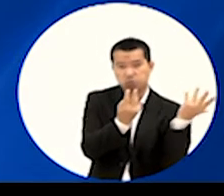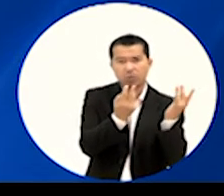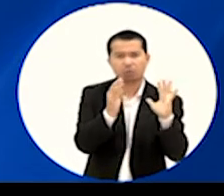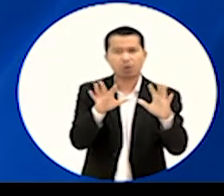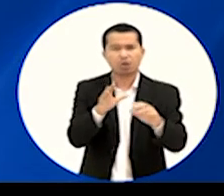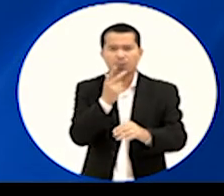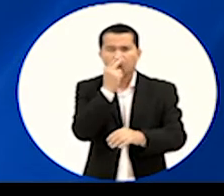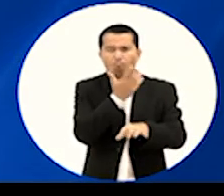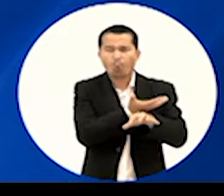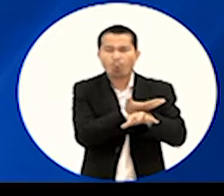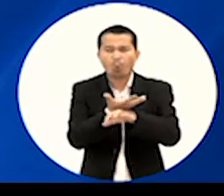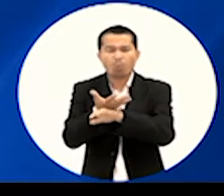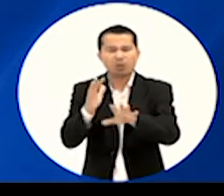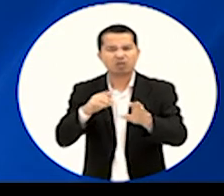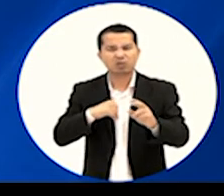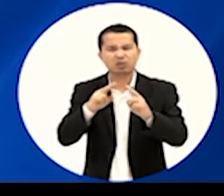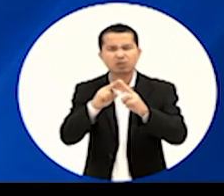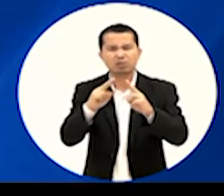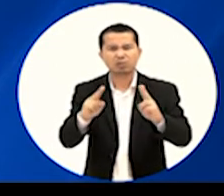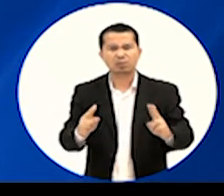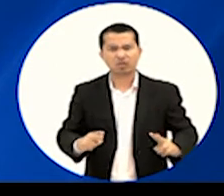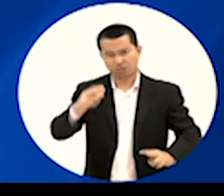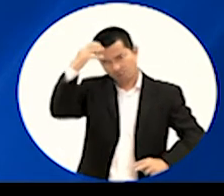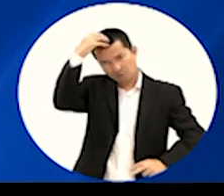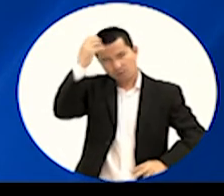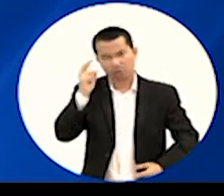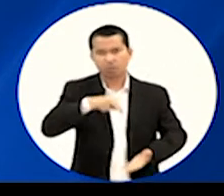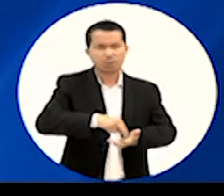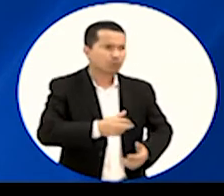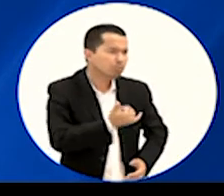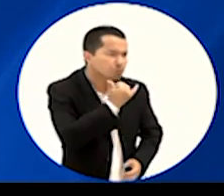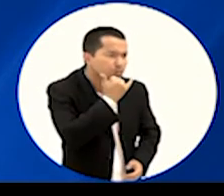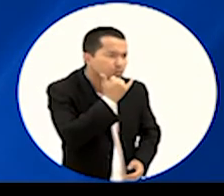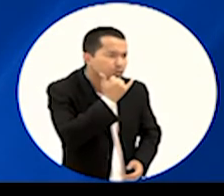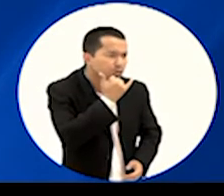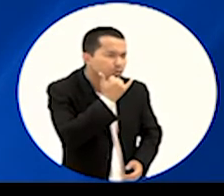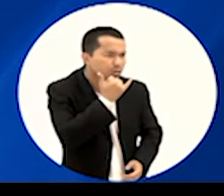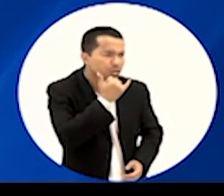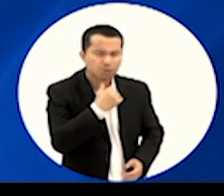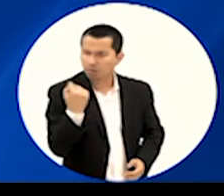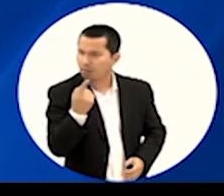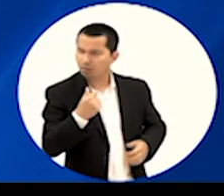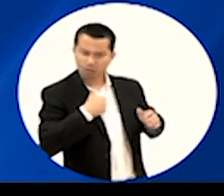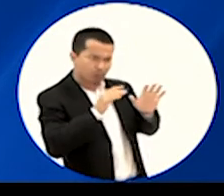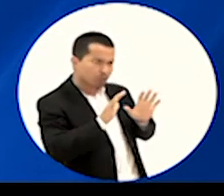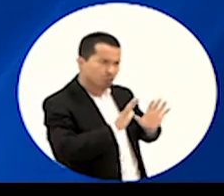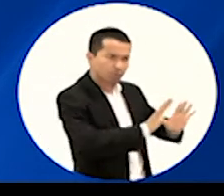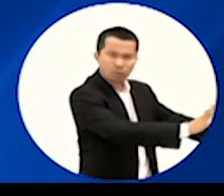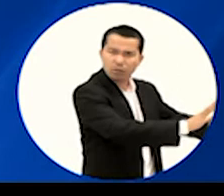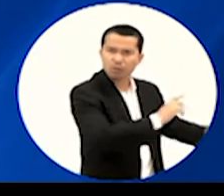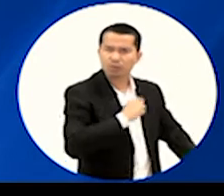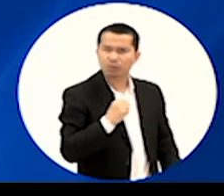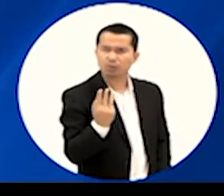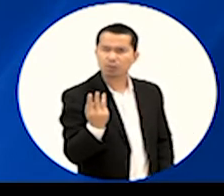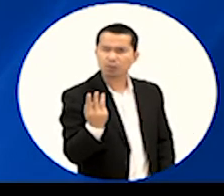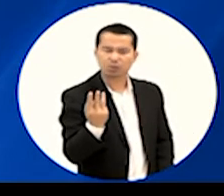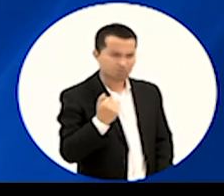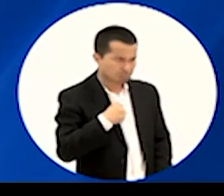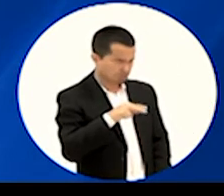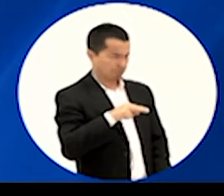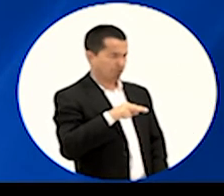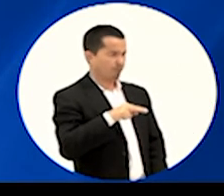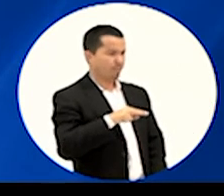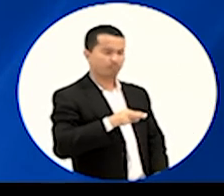Nabucodonosor se levantou e perguntou, muito espantado aos seus conselheiros: não foram 3 os homens